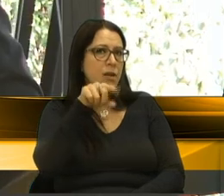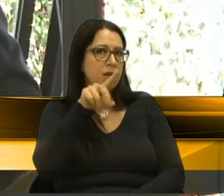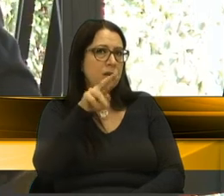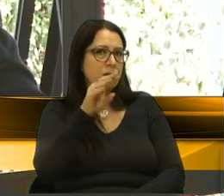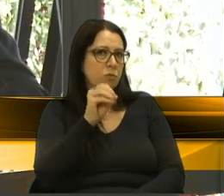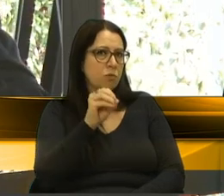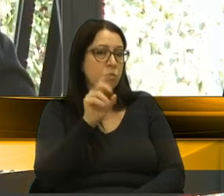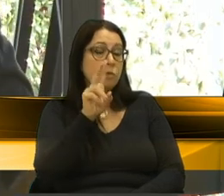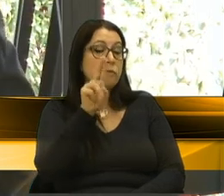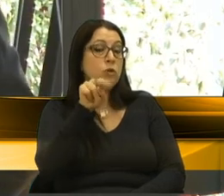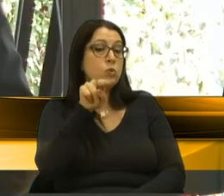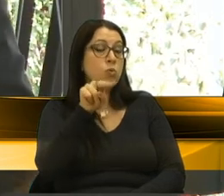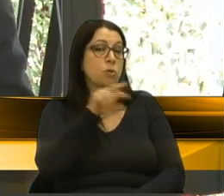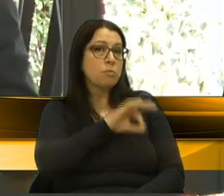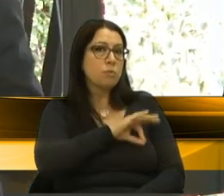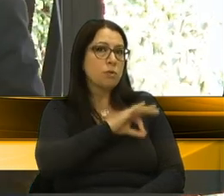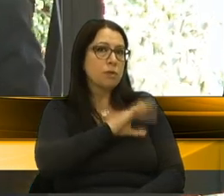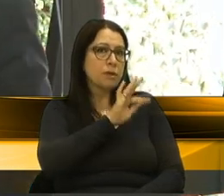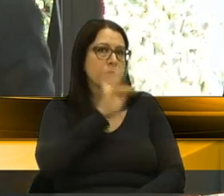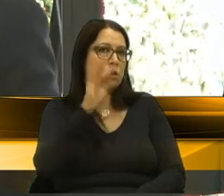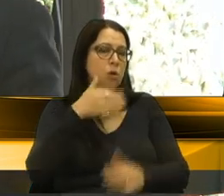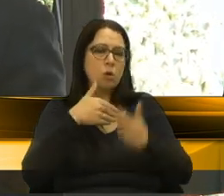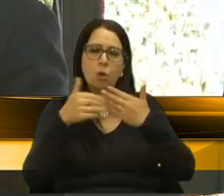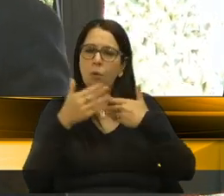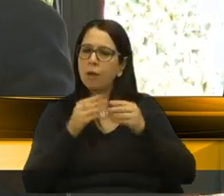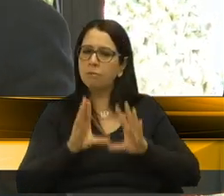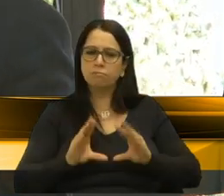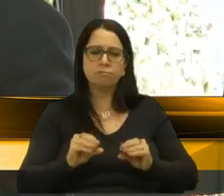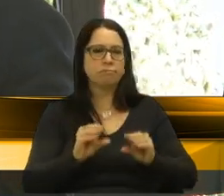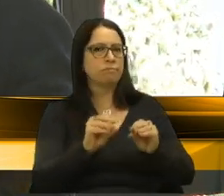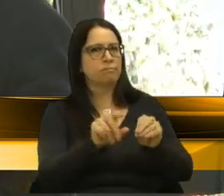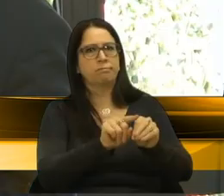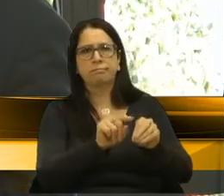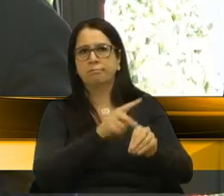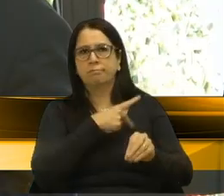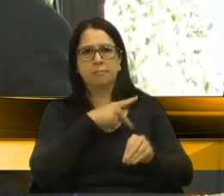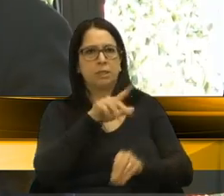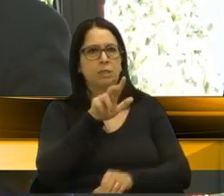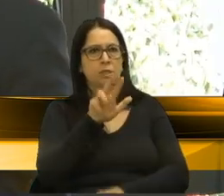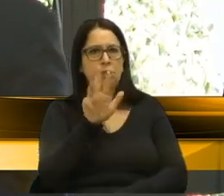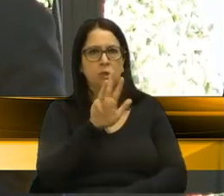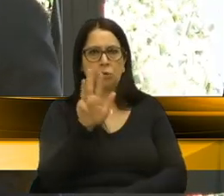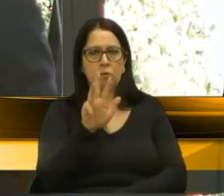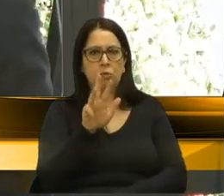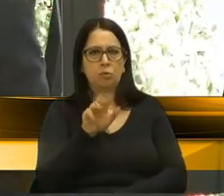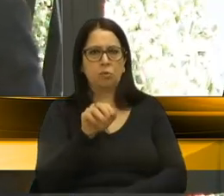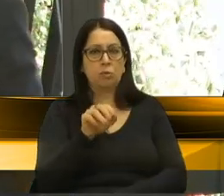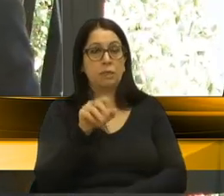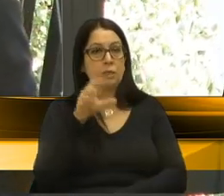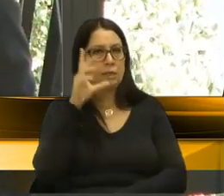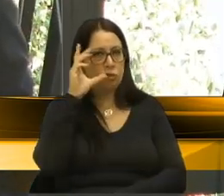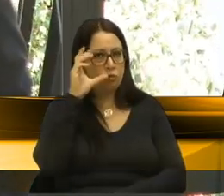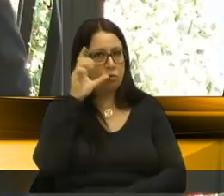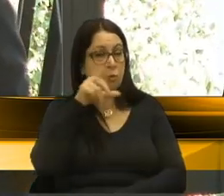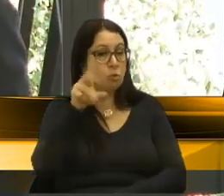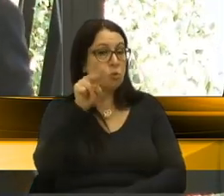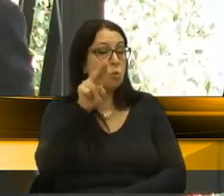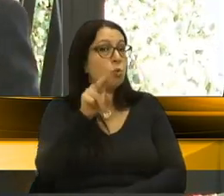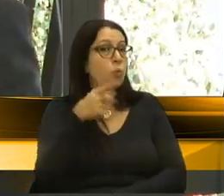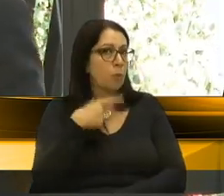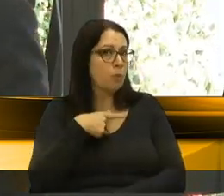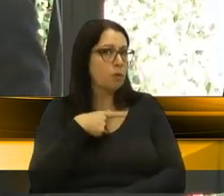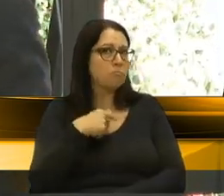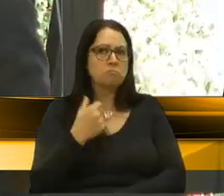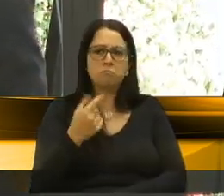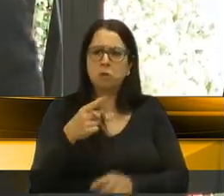nunca a Polícia Federal teve qualquer interferência do presidente Lula e da ex-presidente Dilma. Nunca recebi qualquer